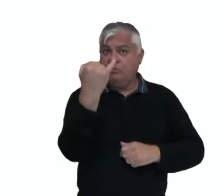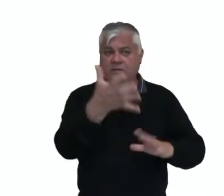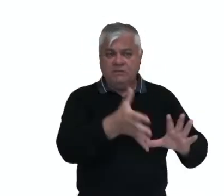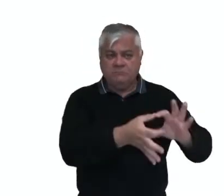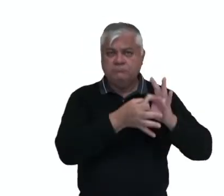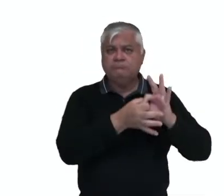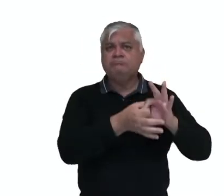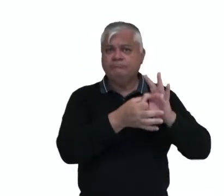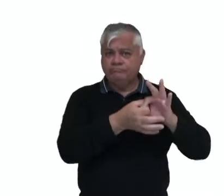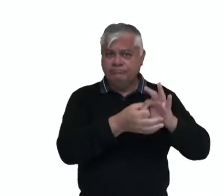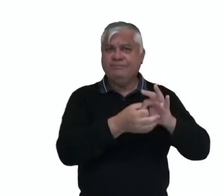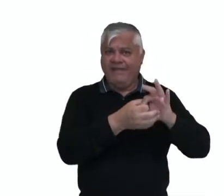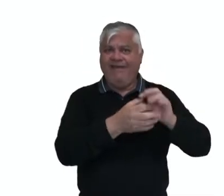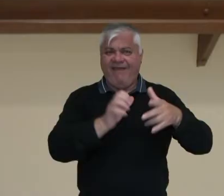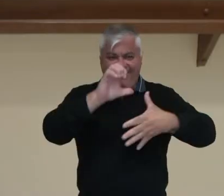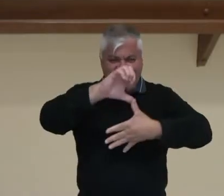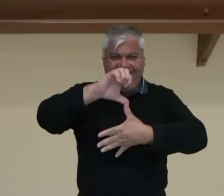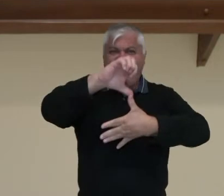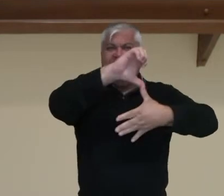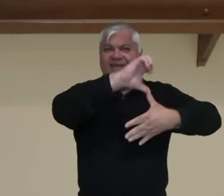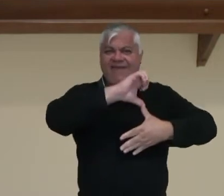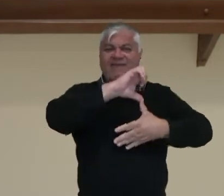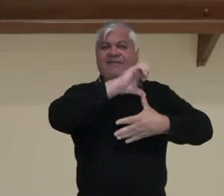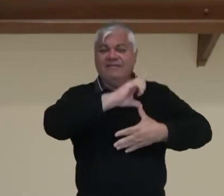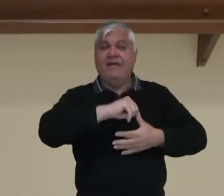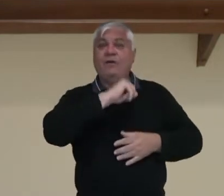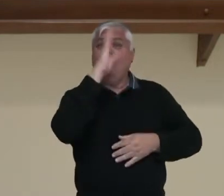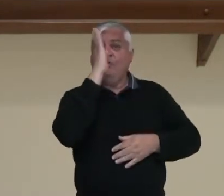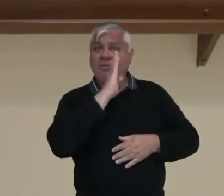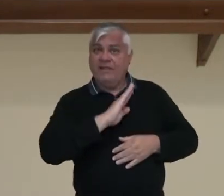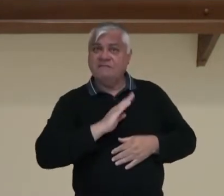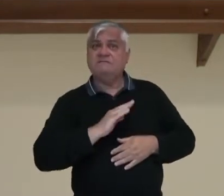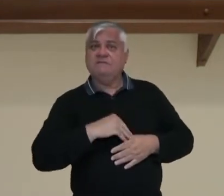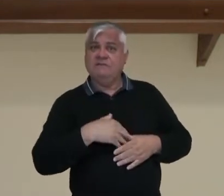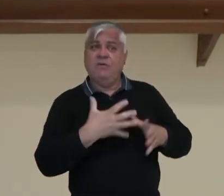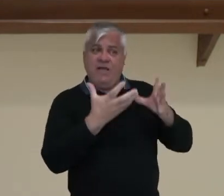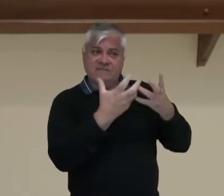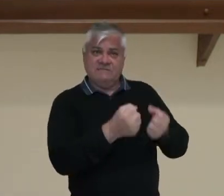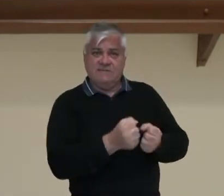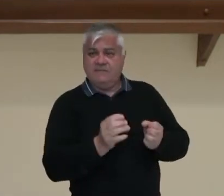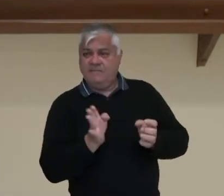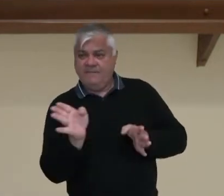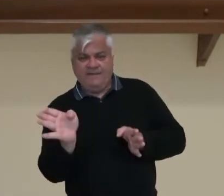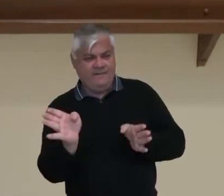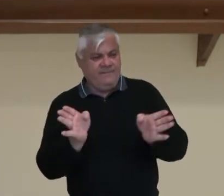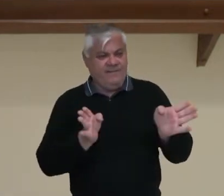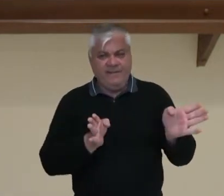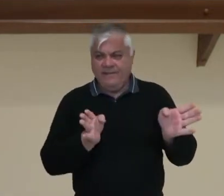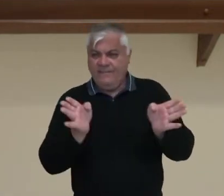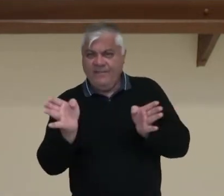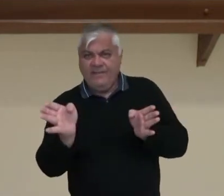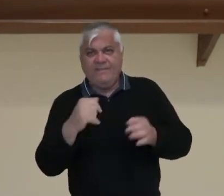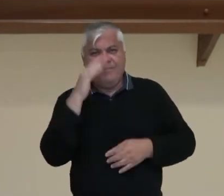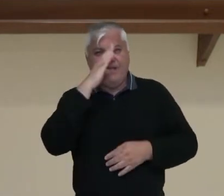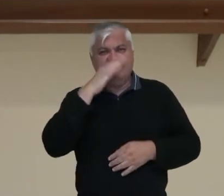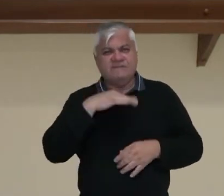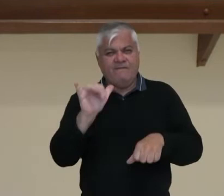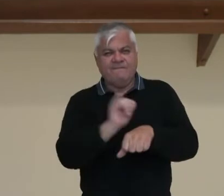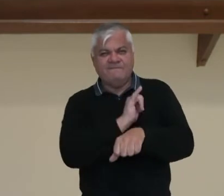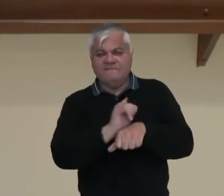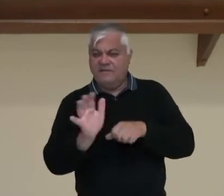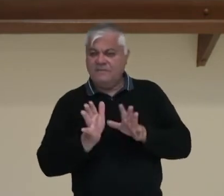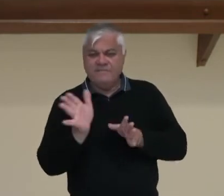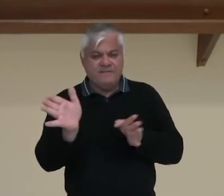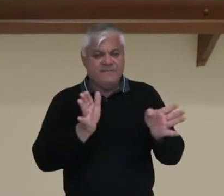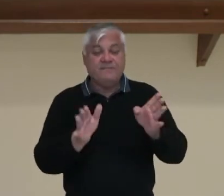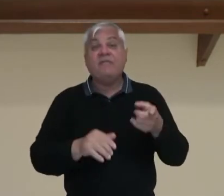do continente e o Brasil ele acaba adotando uma política pendular, estando de vários lados. Os Estados Unidos ele vai